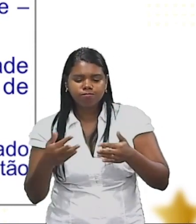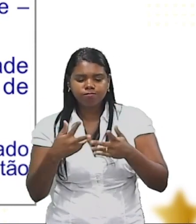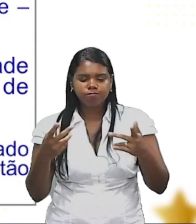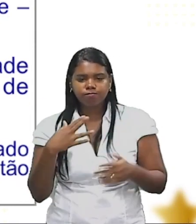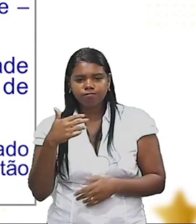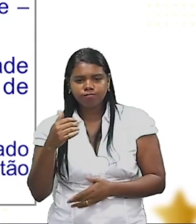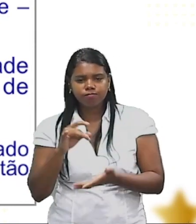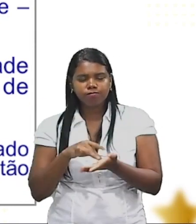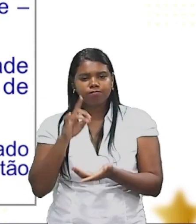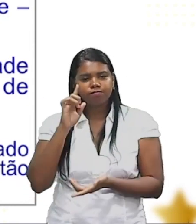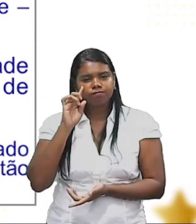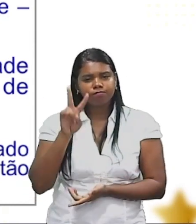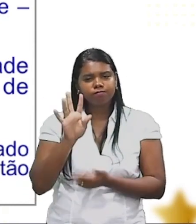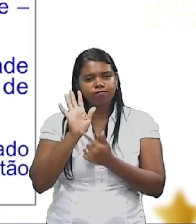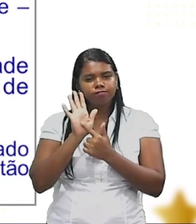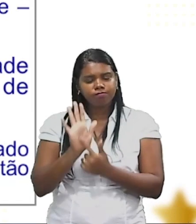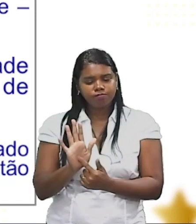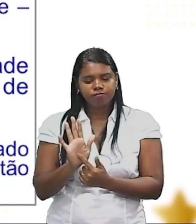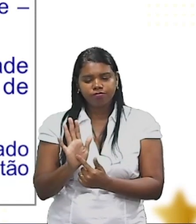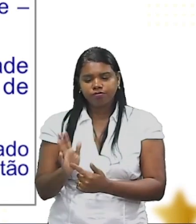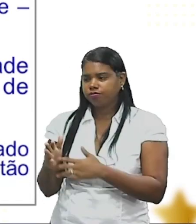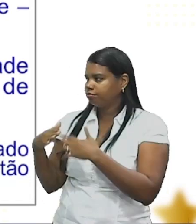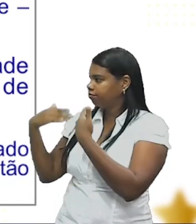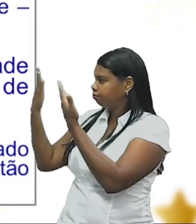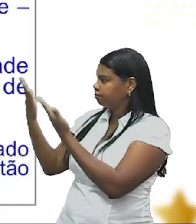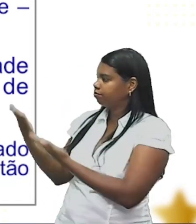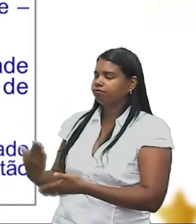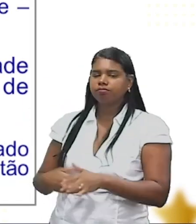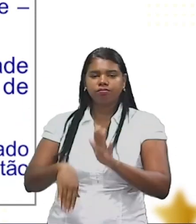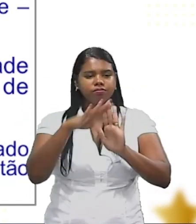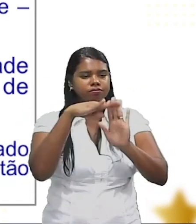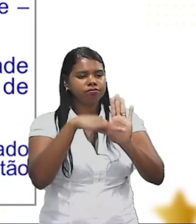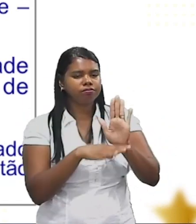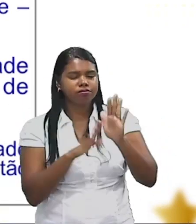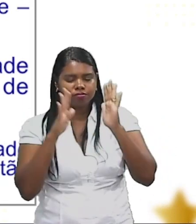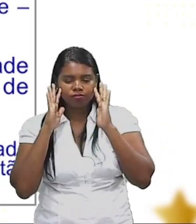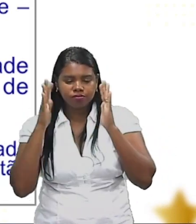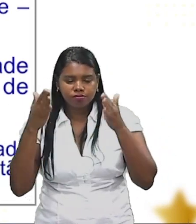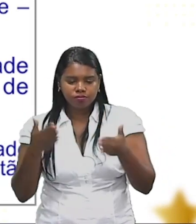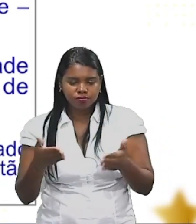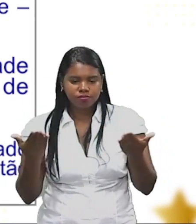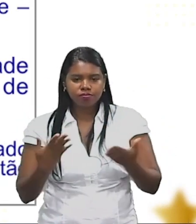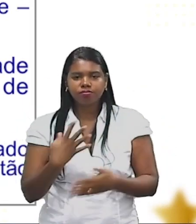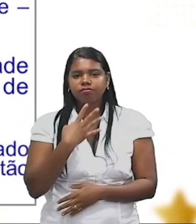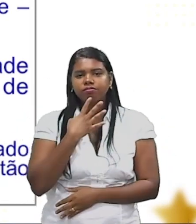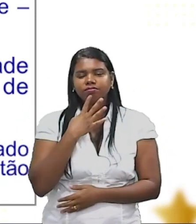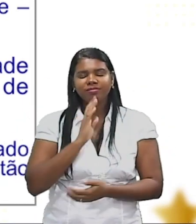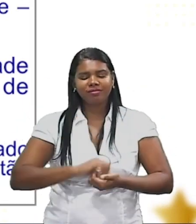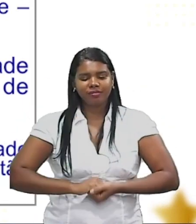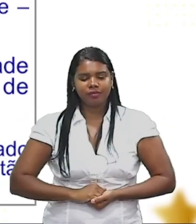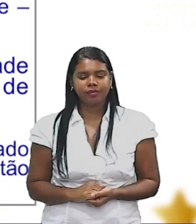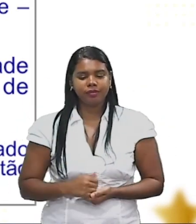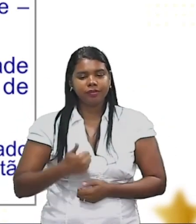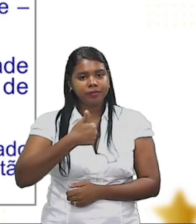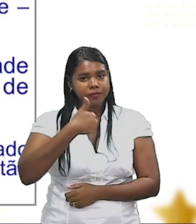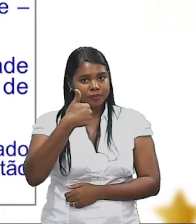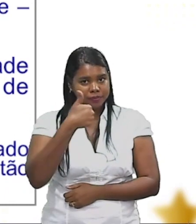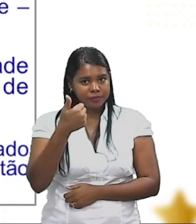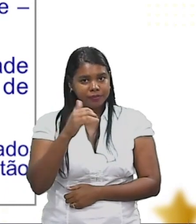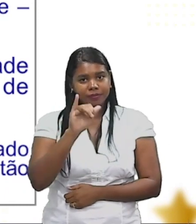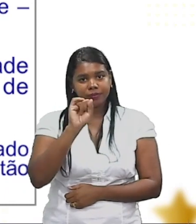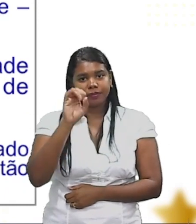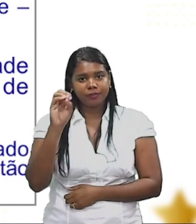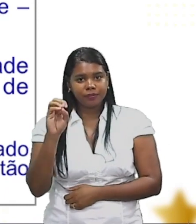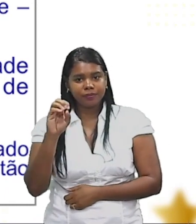tá? Vou apresentar para vocês a série, mas vou focar naturalmente na mais conhecida. A primeira é a ISO